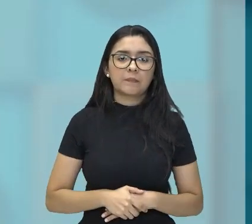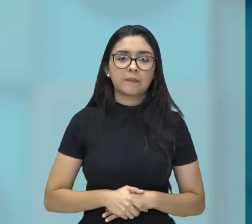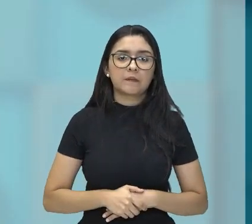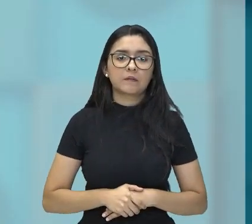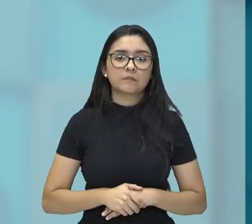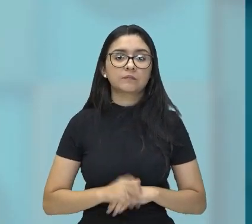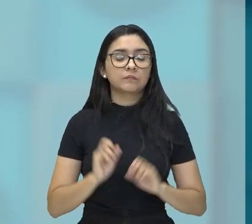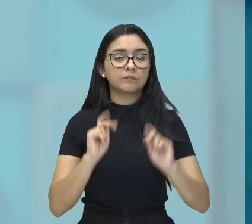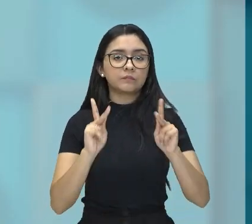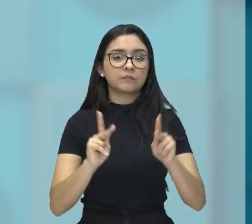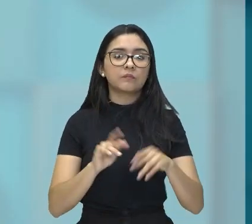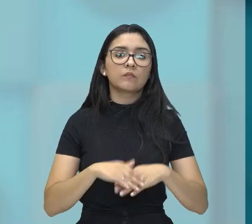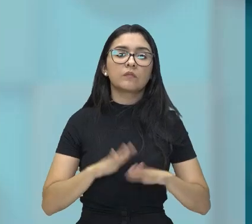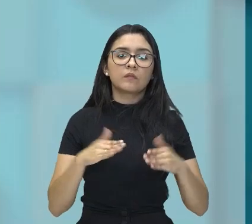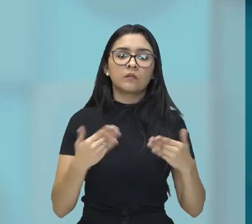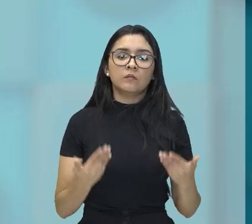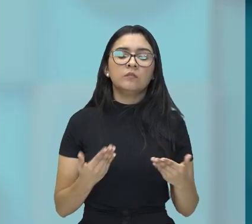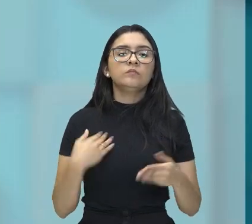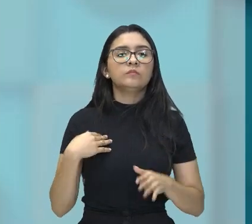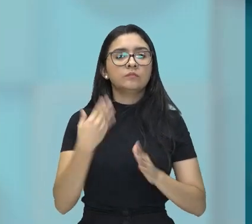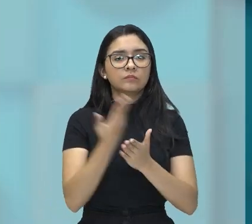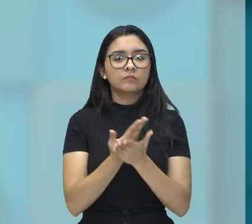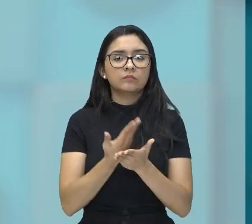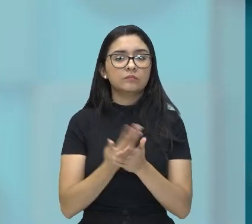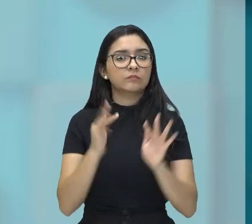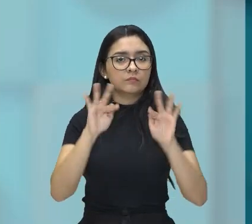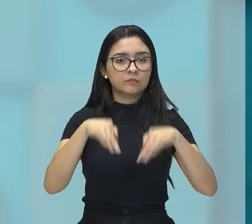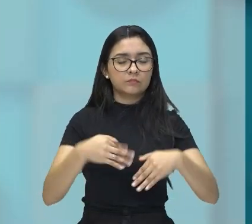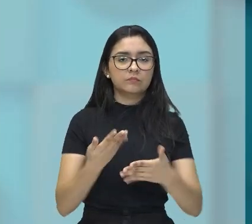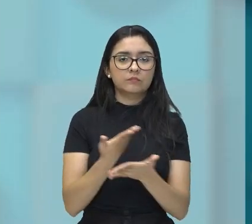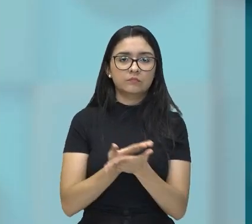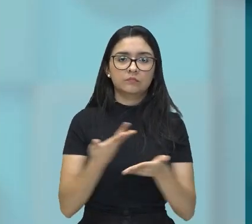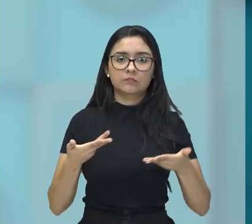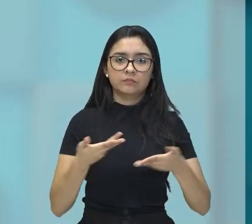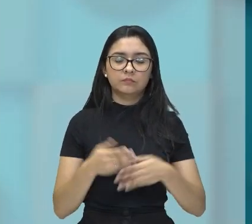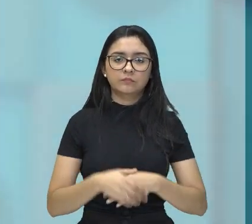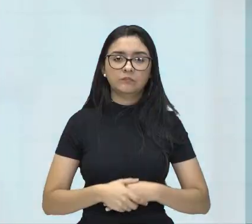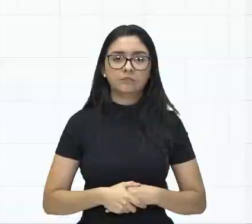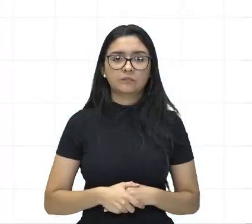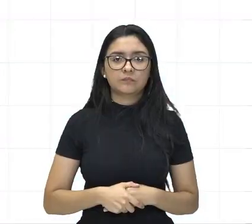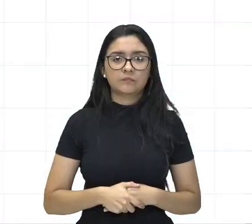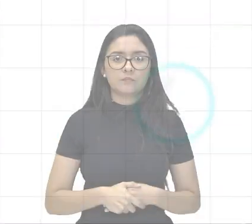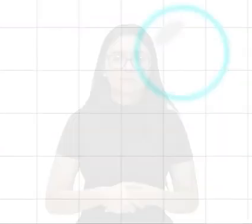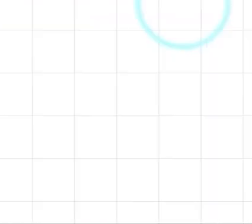ok? Então, já que vimos tudo isso, vamos finalizar a nossa aula aqui.